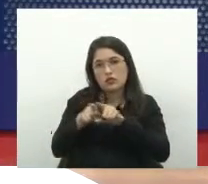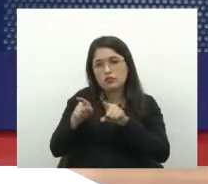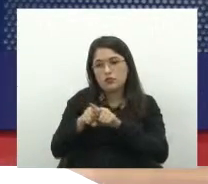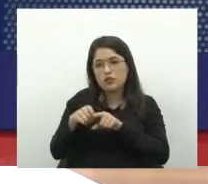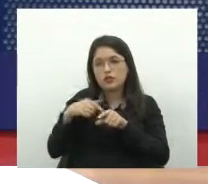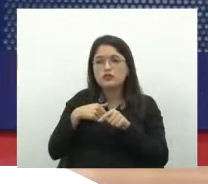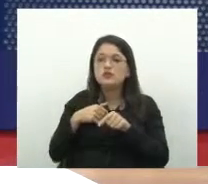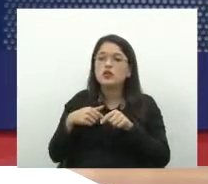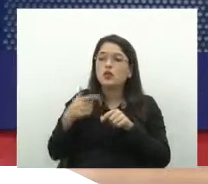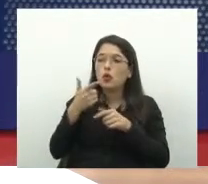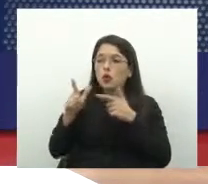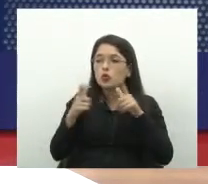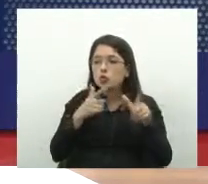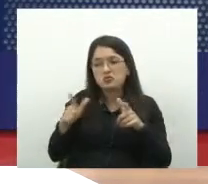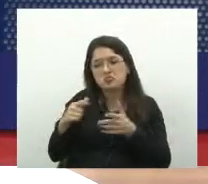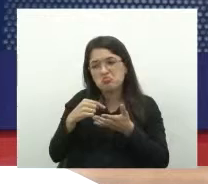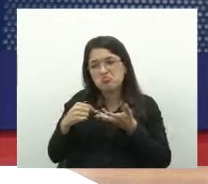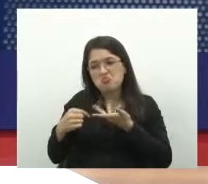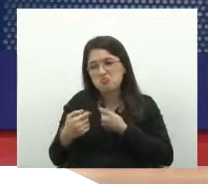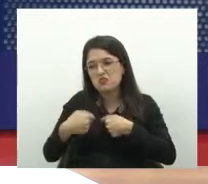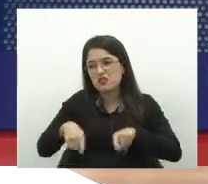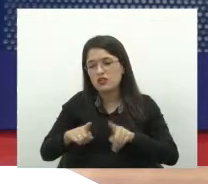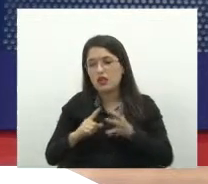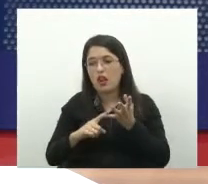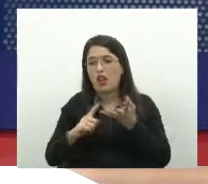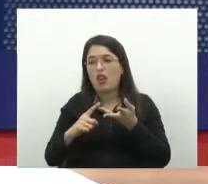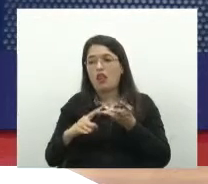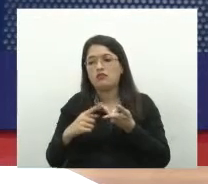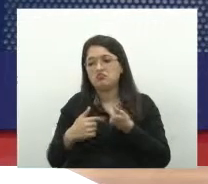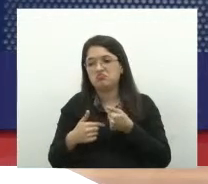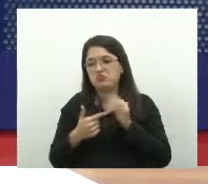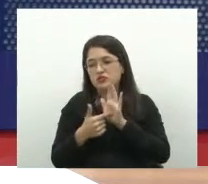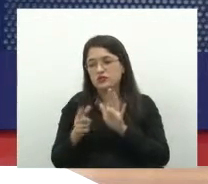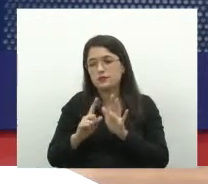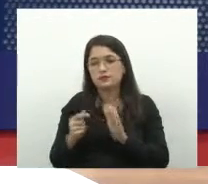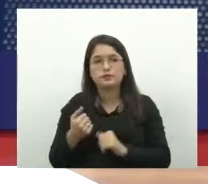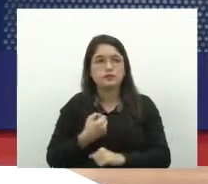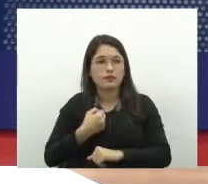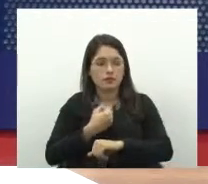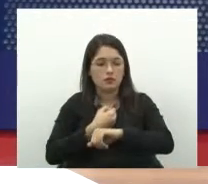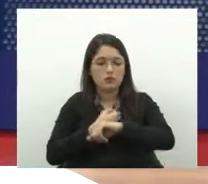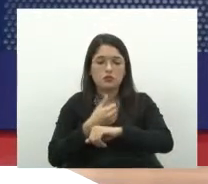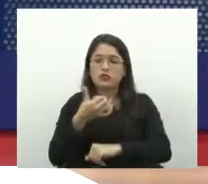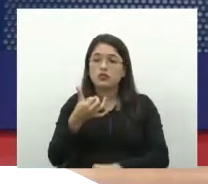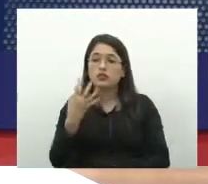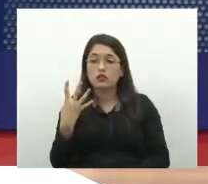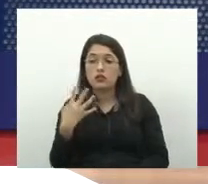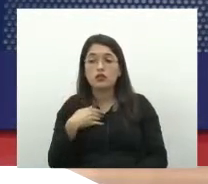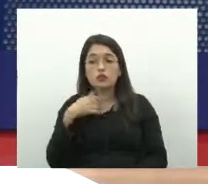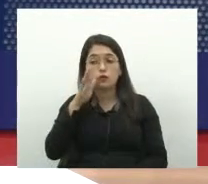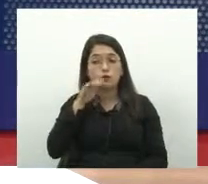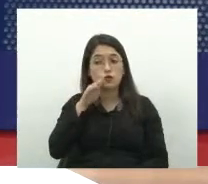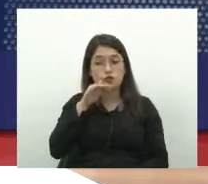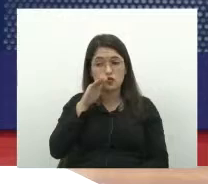menores que não cabe citar aqui. Os números da SECOM. Nós temos hoje 64 funcionários,